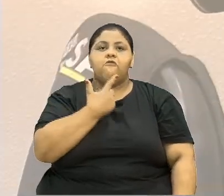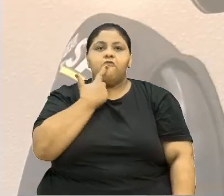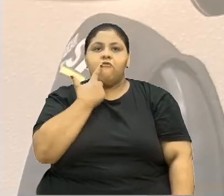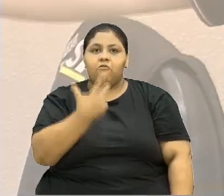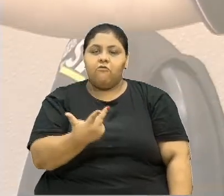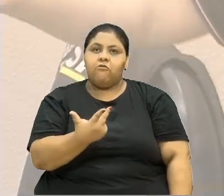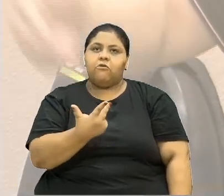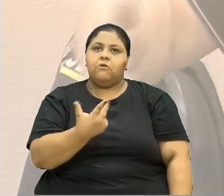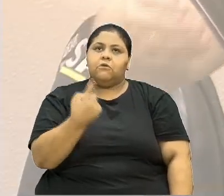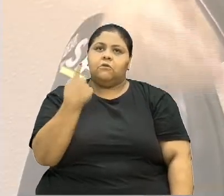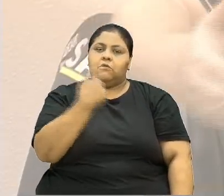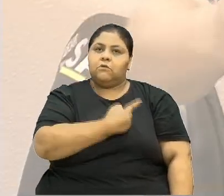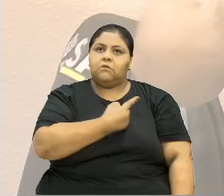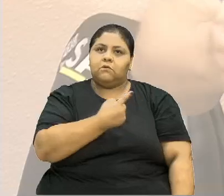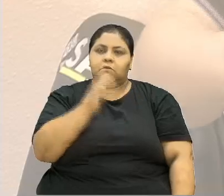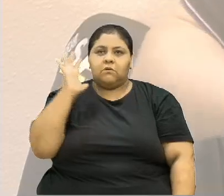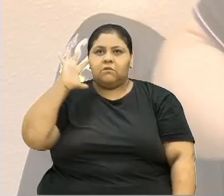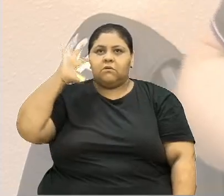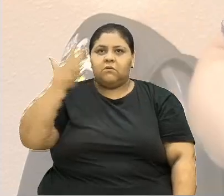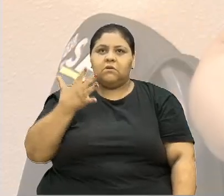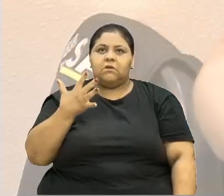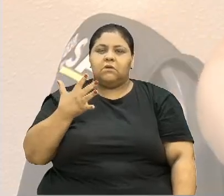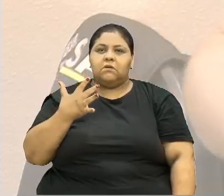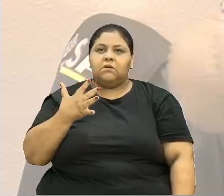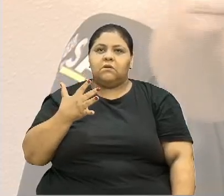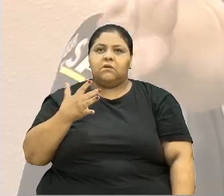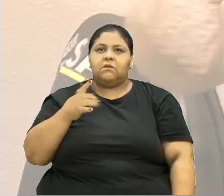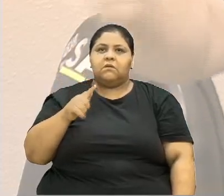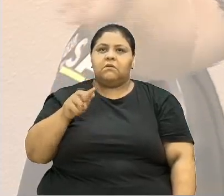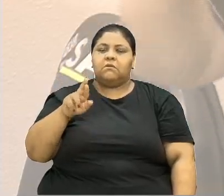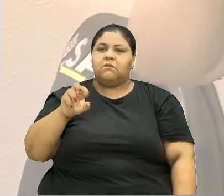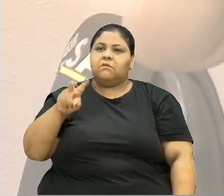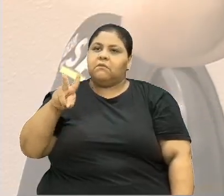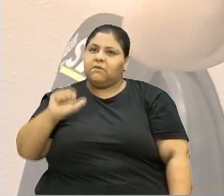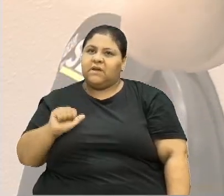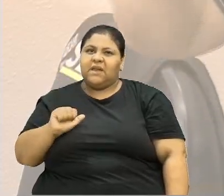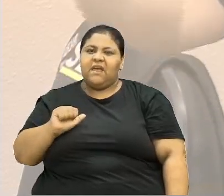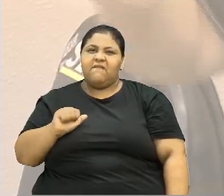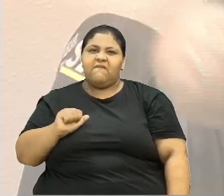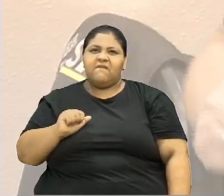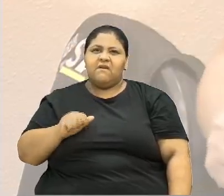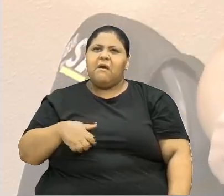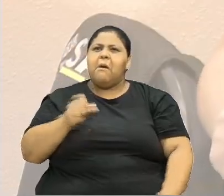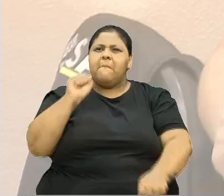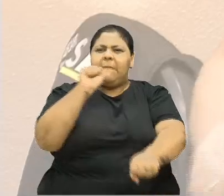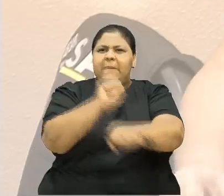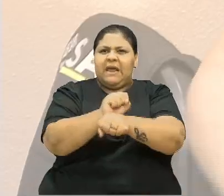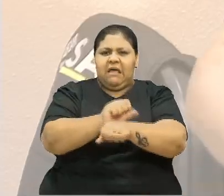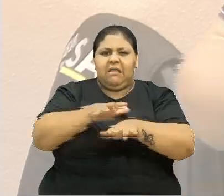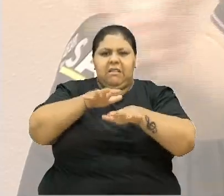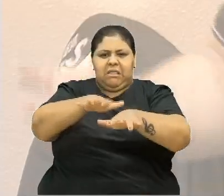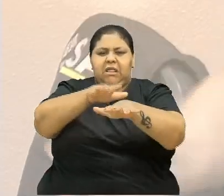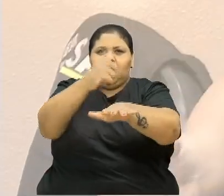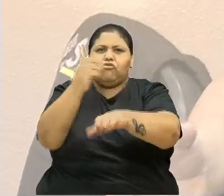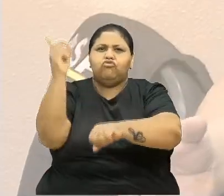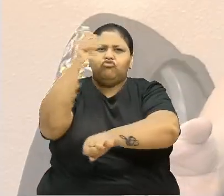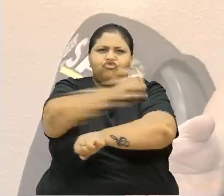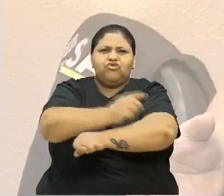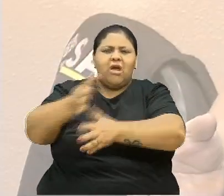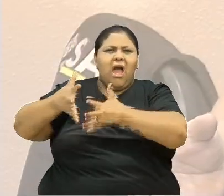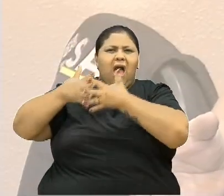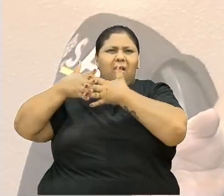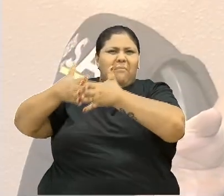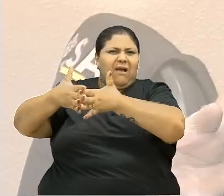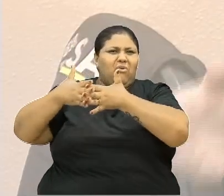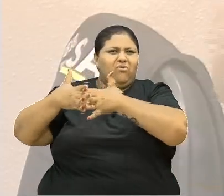o fato de quando aconteceu aquela greve, de um dia, ainda bem que durou nem um dia, do caos que virou o trânsito de